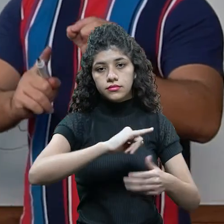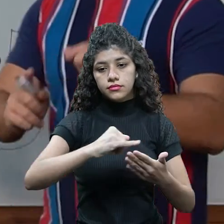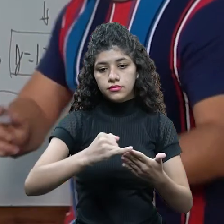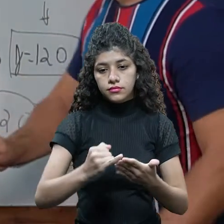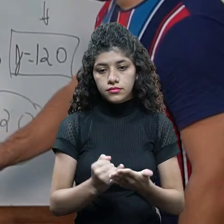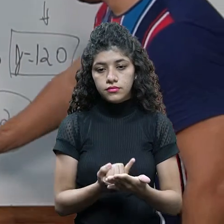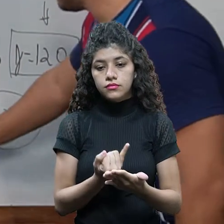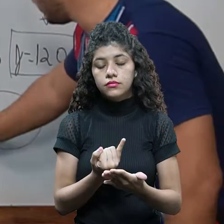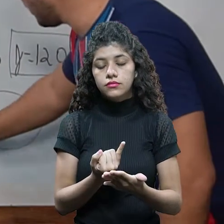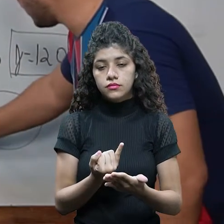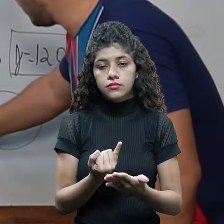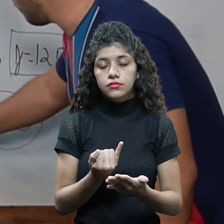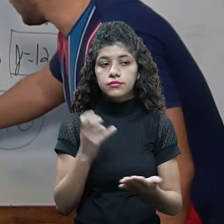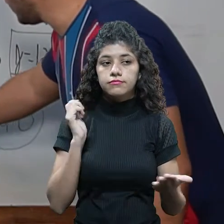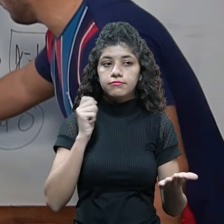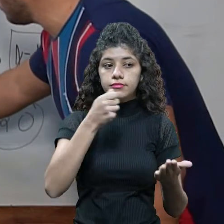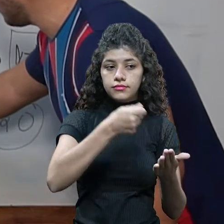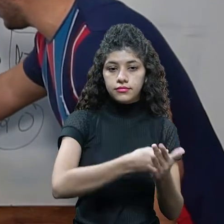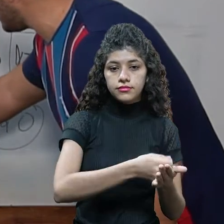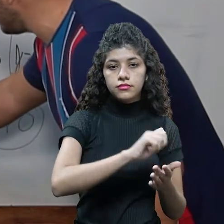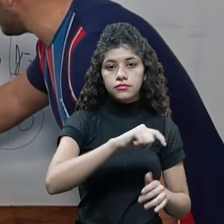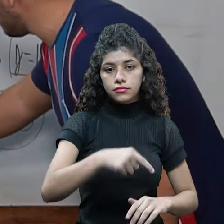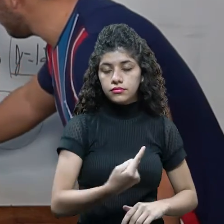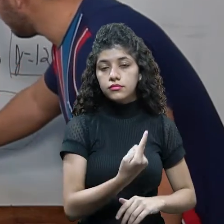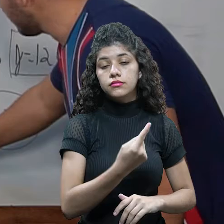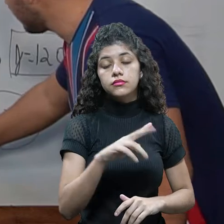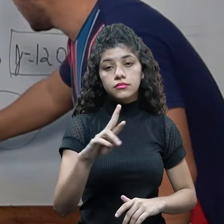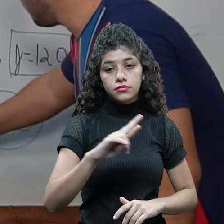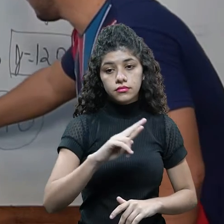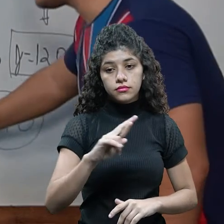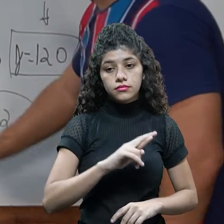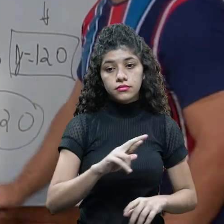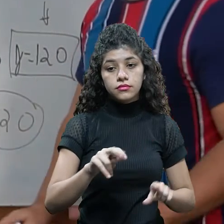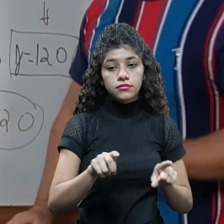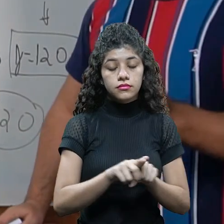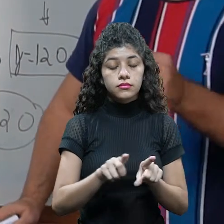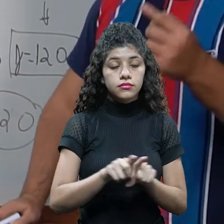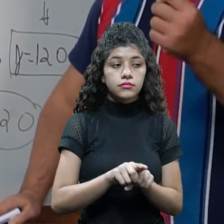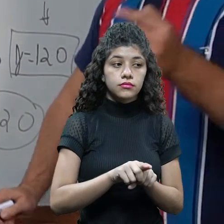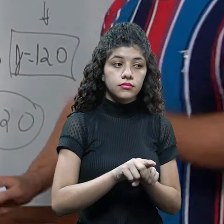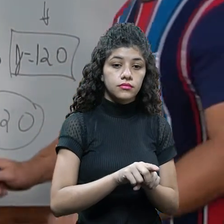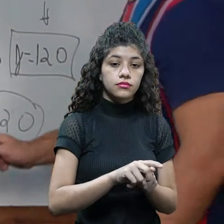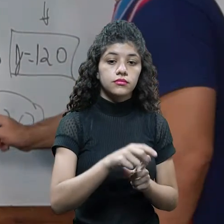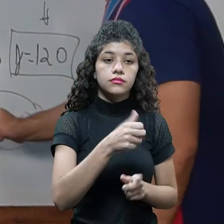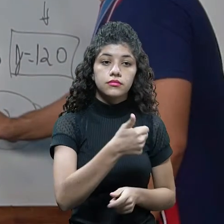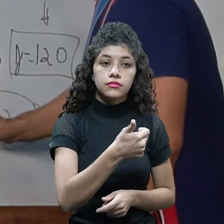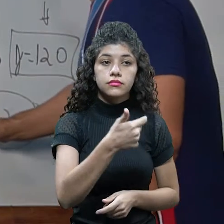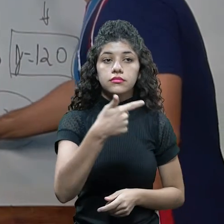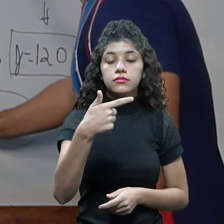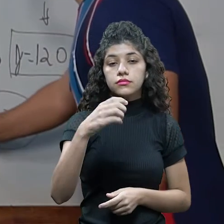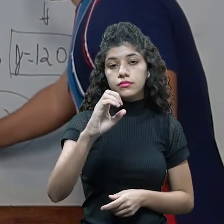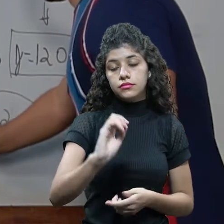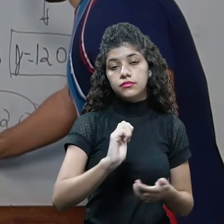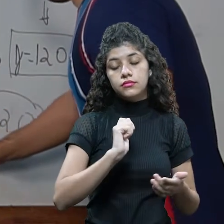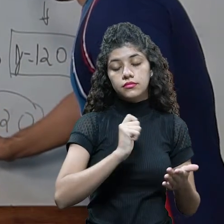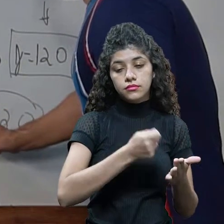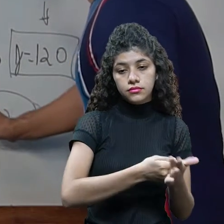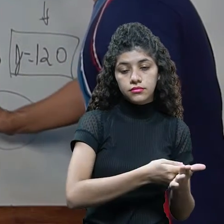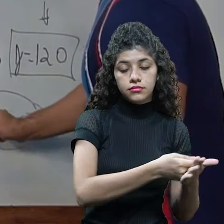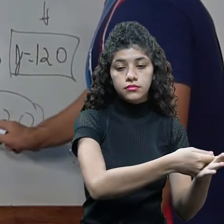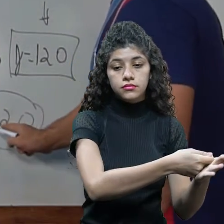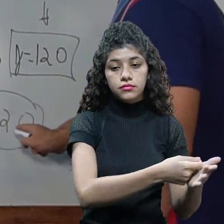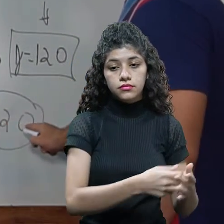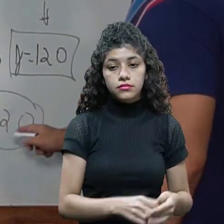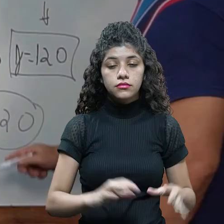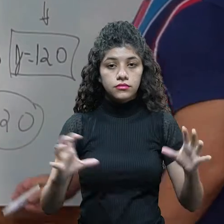os juros. Ou seja, eu paguei os R$1.000 que me emprestaram, mais R$120.